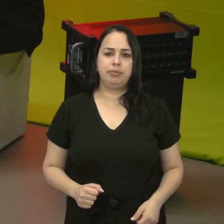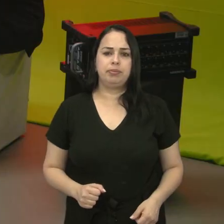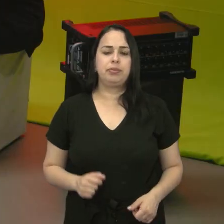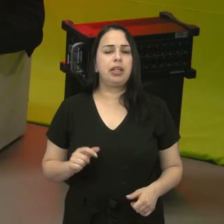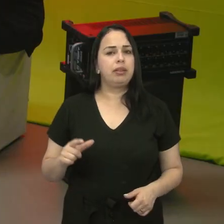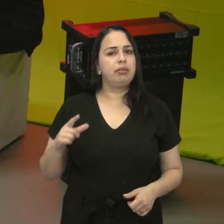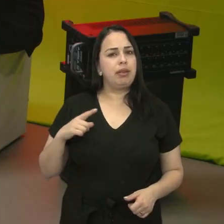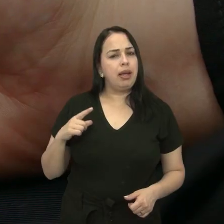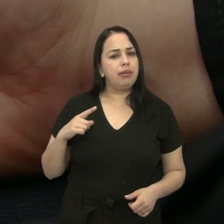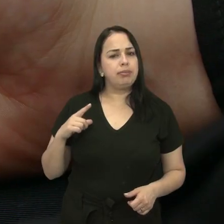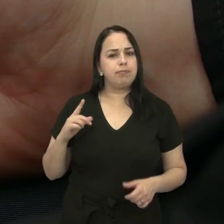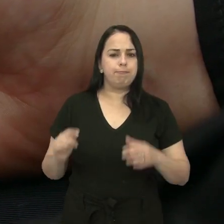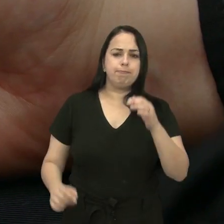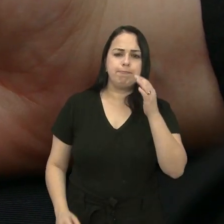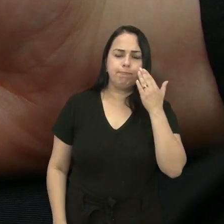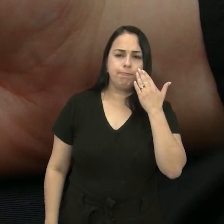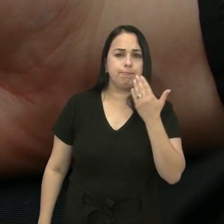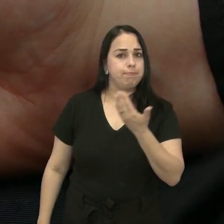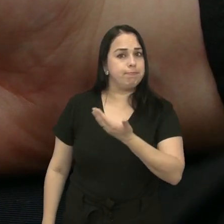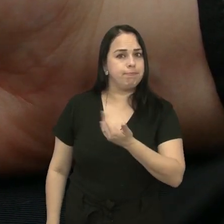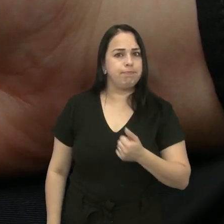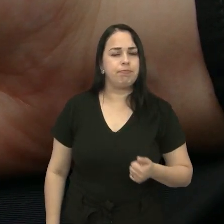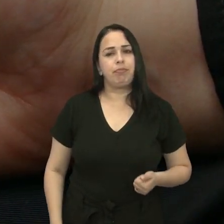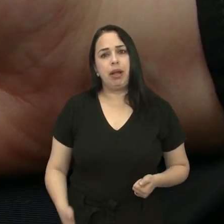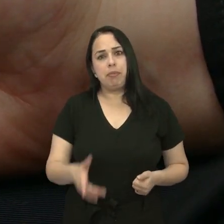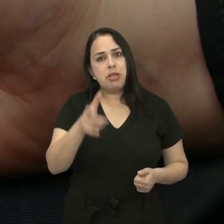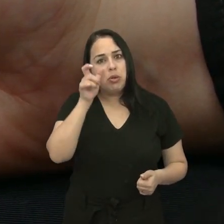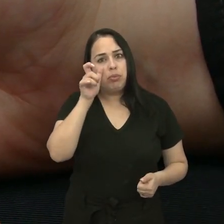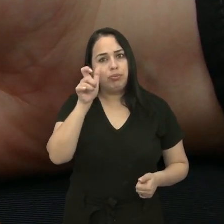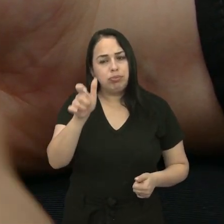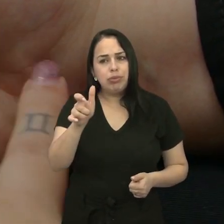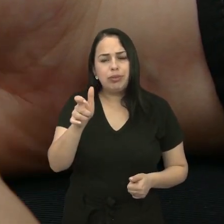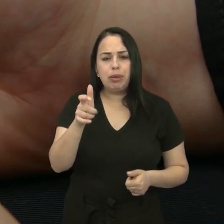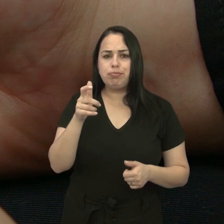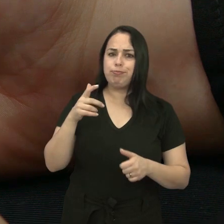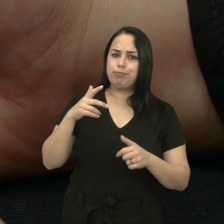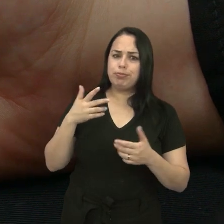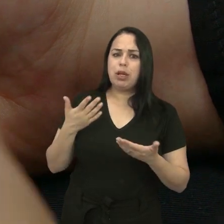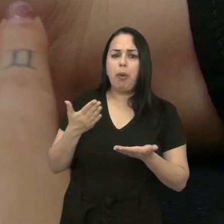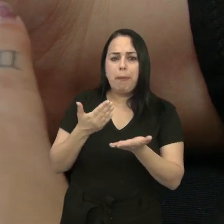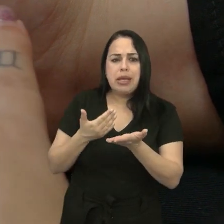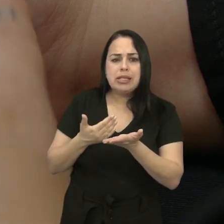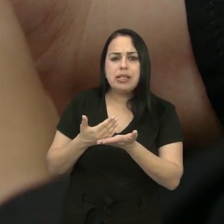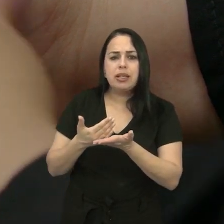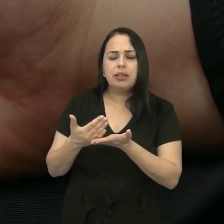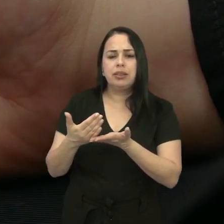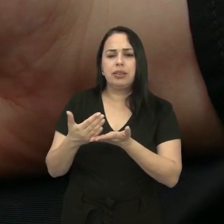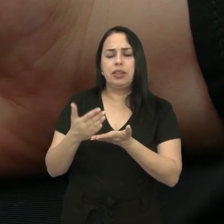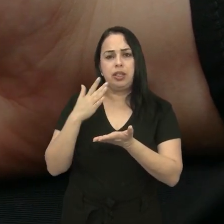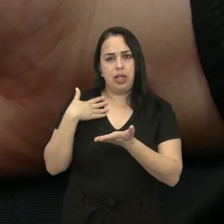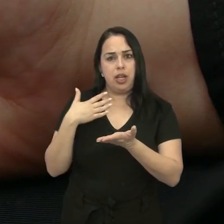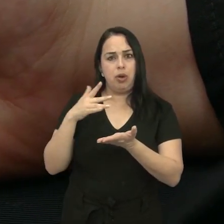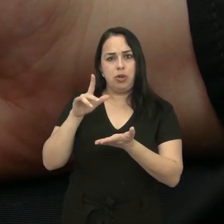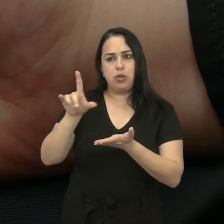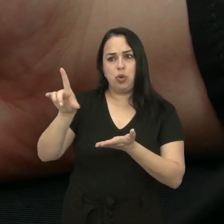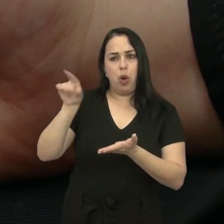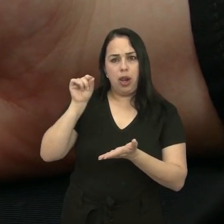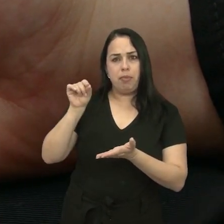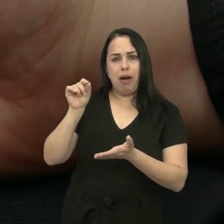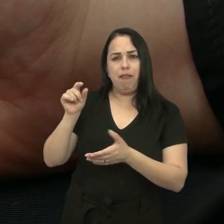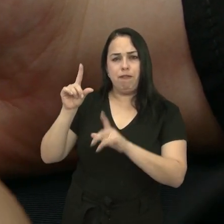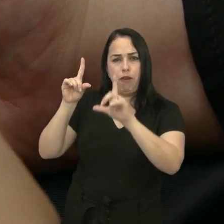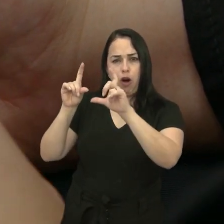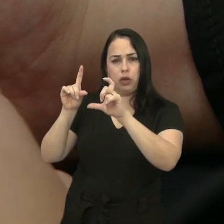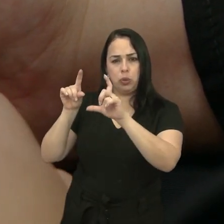ele tem algumas funções básicas, assim, que eu acho interessante para quem tá começando a explorar, né? Essa questão do... Eu deixei uma foto aqui que eu fiz fim de semana na